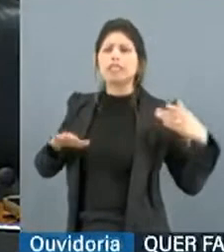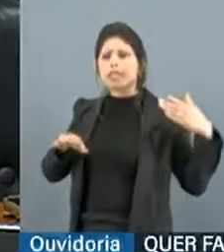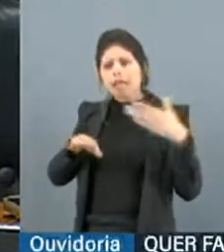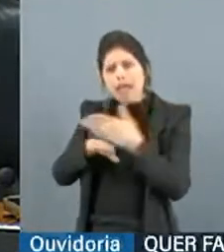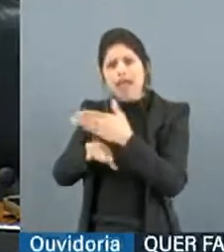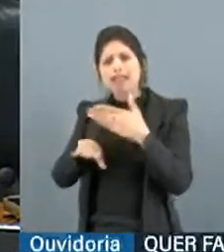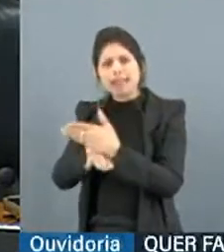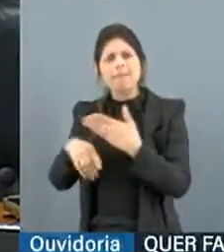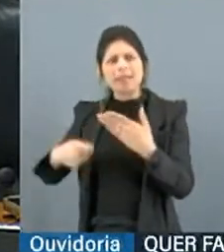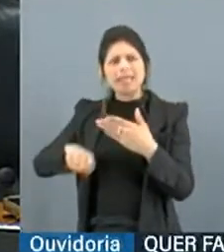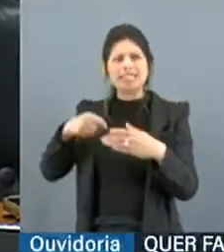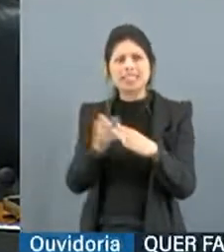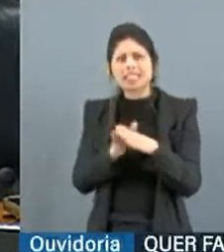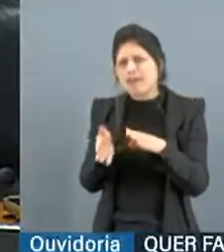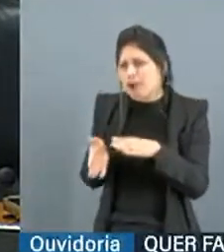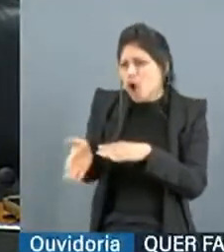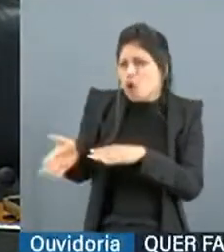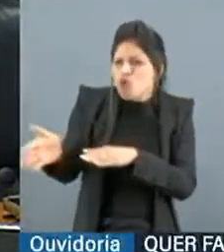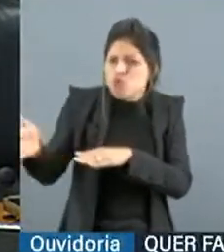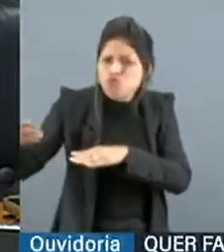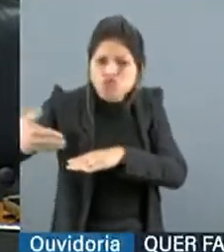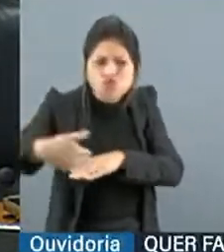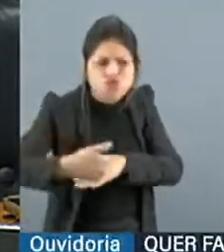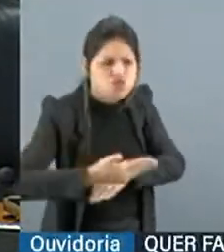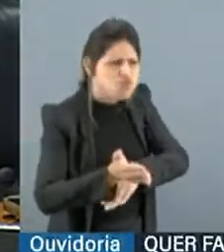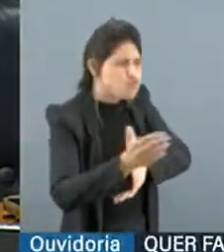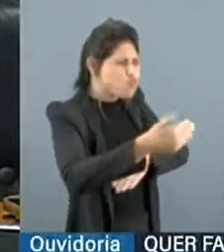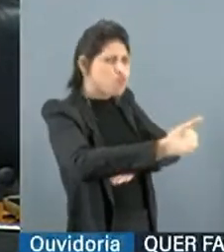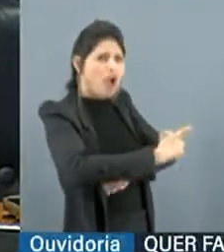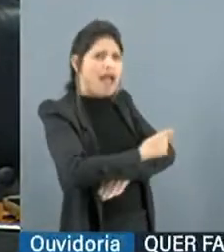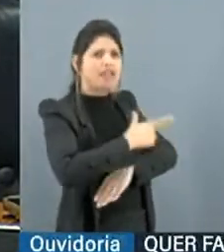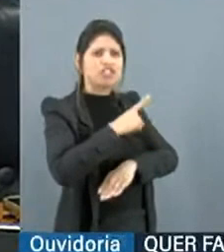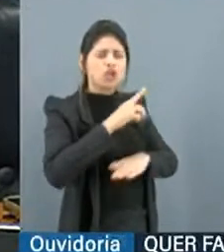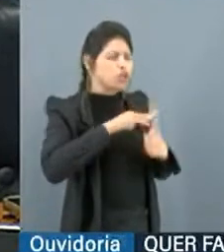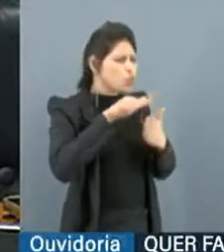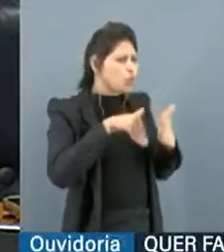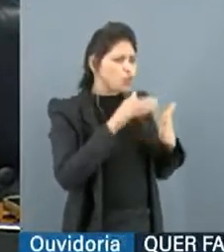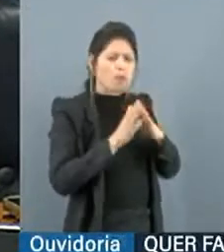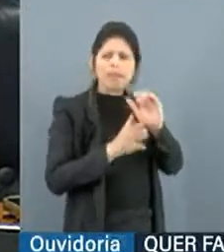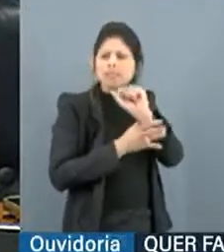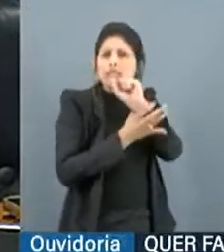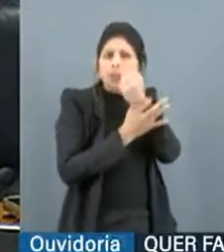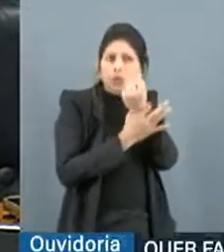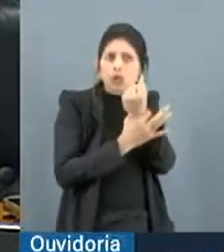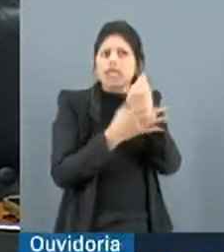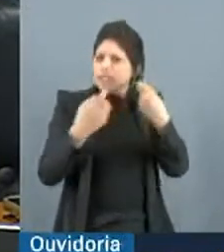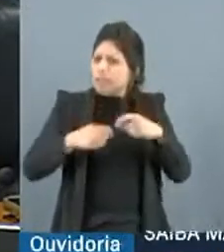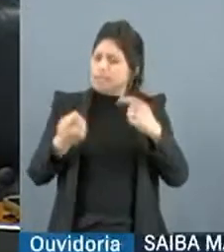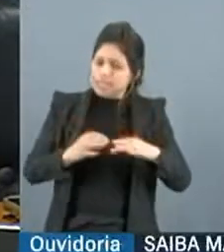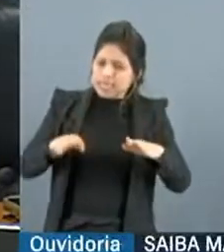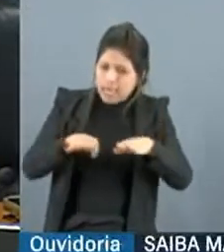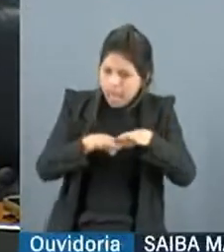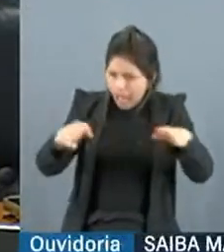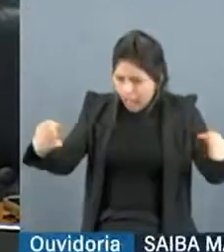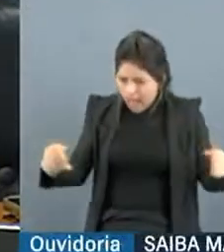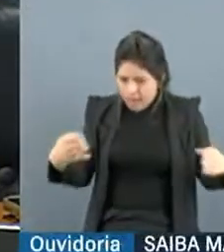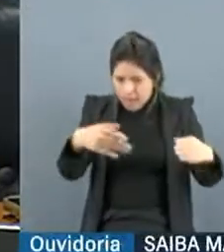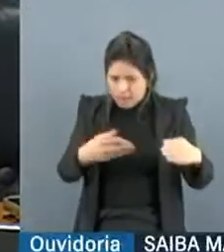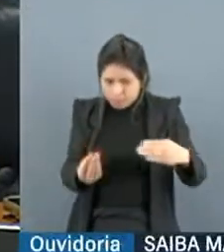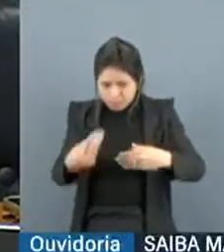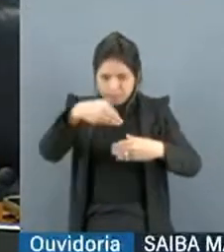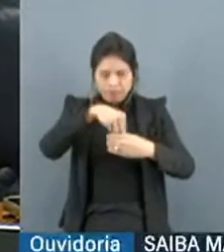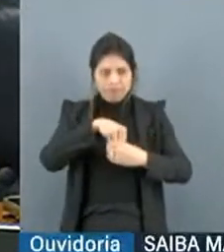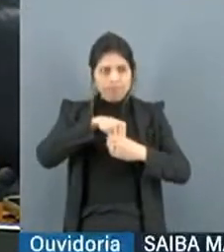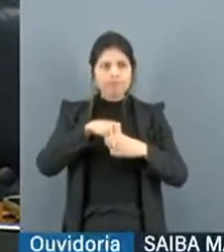Tinha que rodar, era uma segurança fechada aqui na parte interna. O senhor